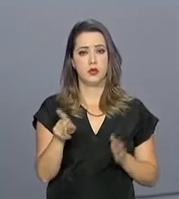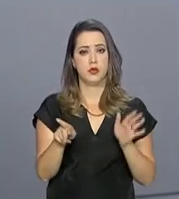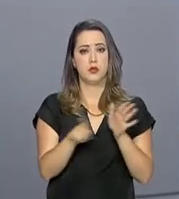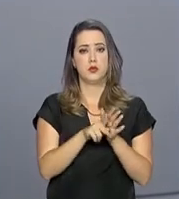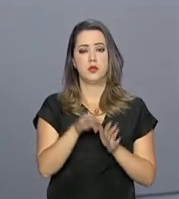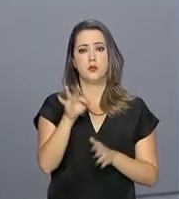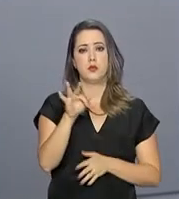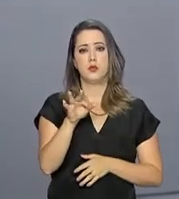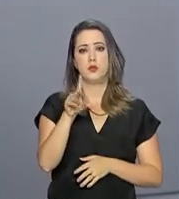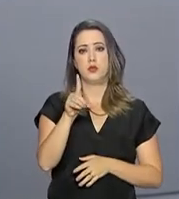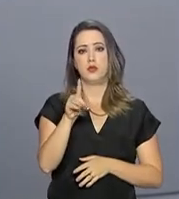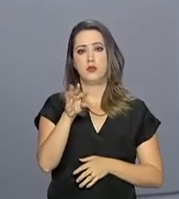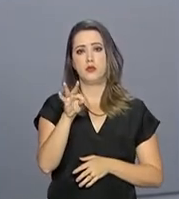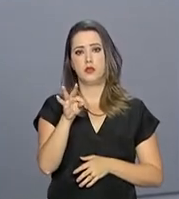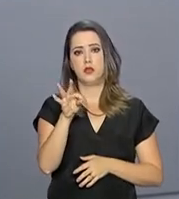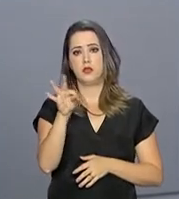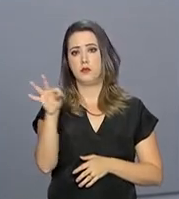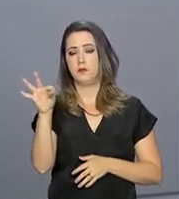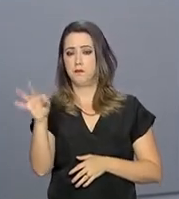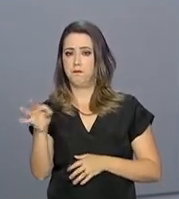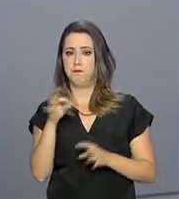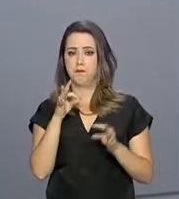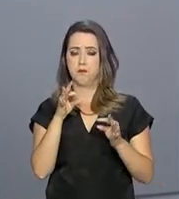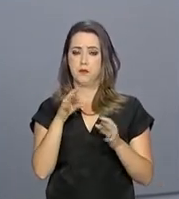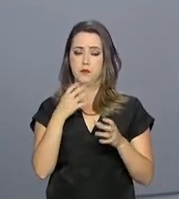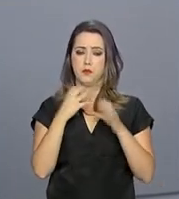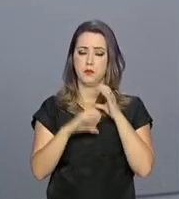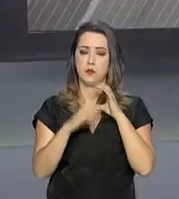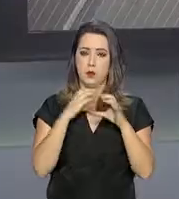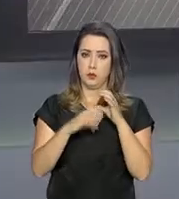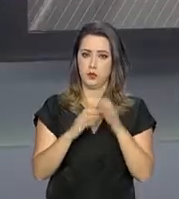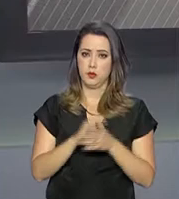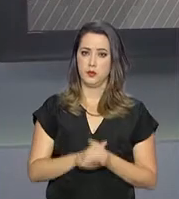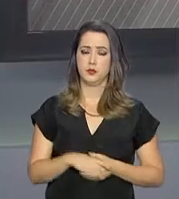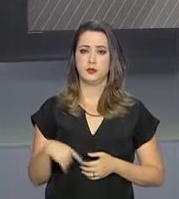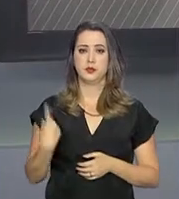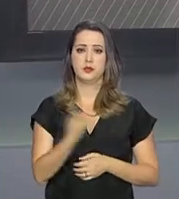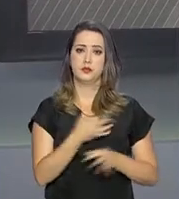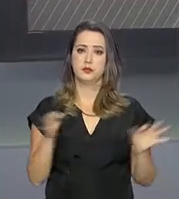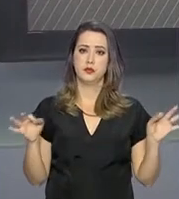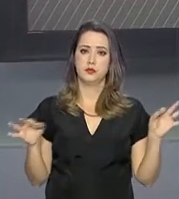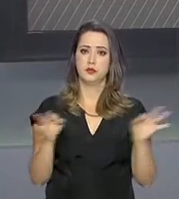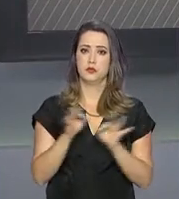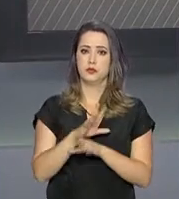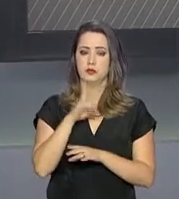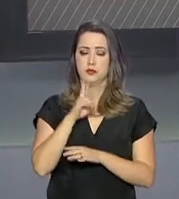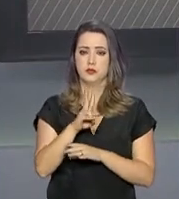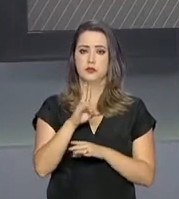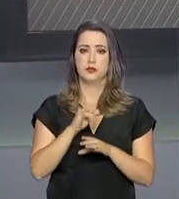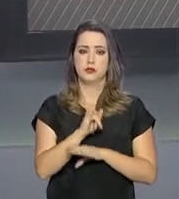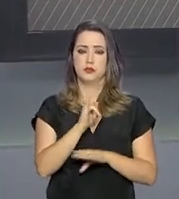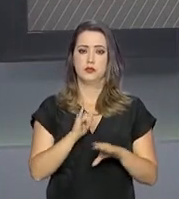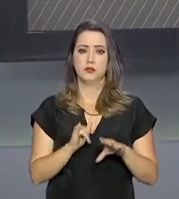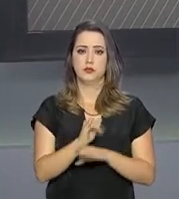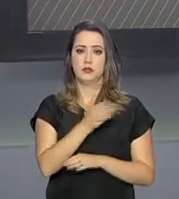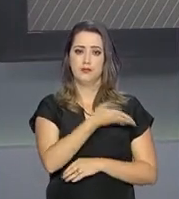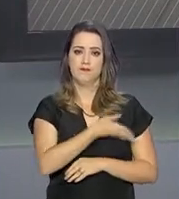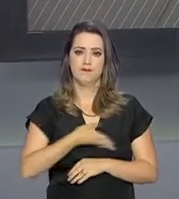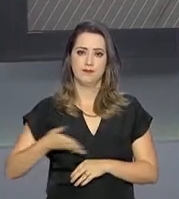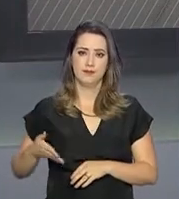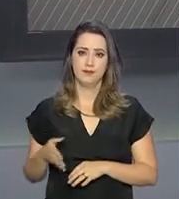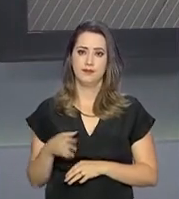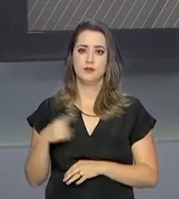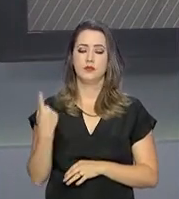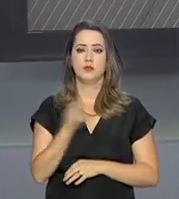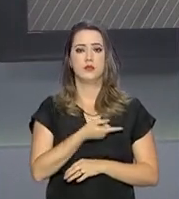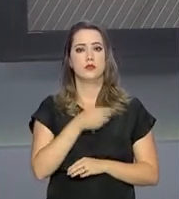para o desenvolvimento tecnológico das telecomunicações nós ficamos por aqui você pode rever as reportagens no